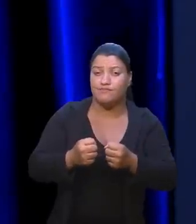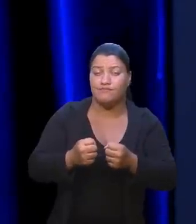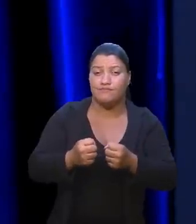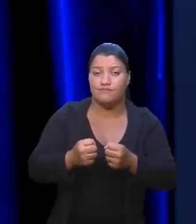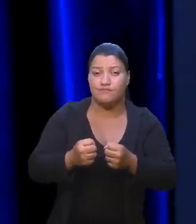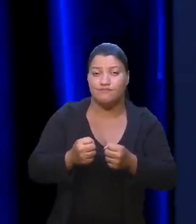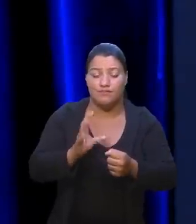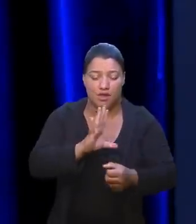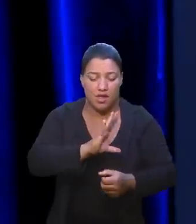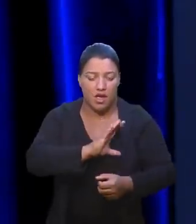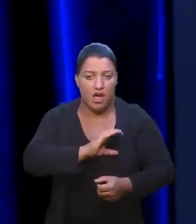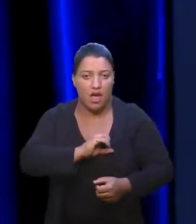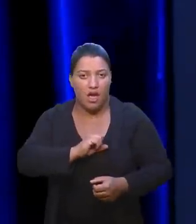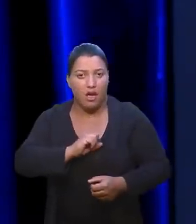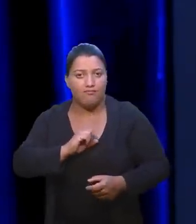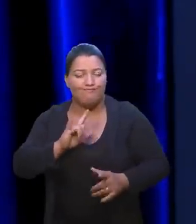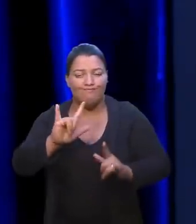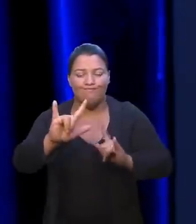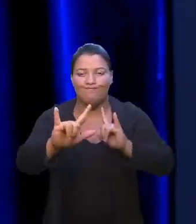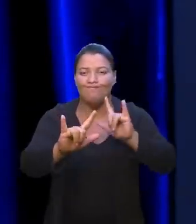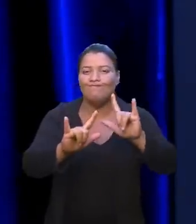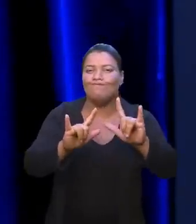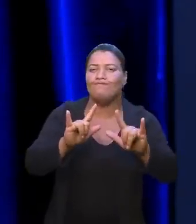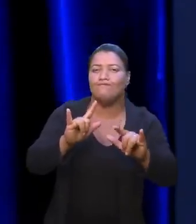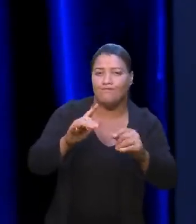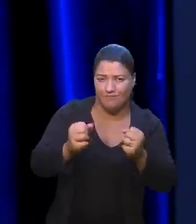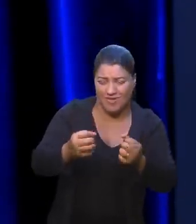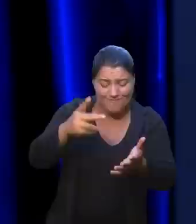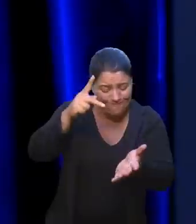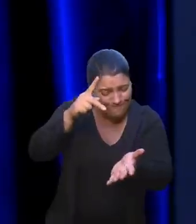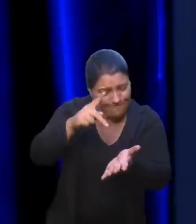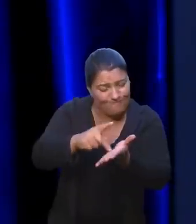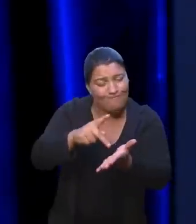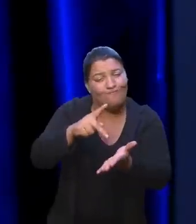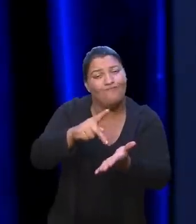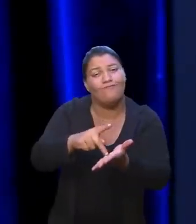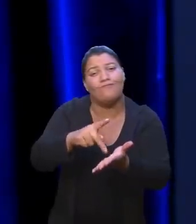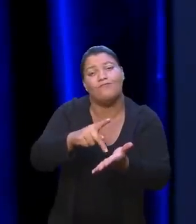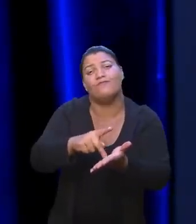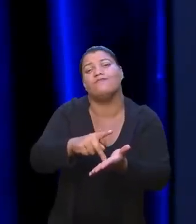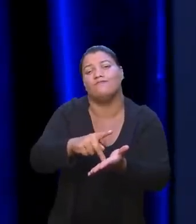nos amarmos como verdadeiros